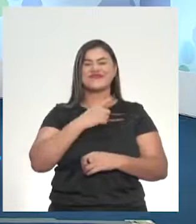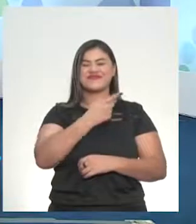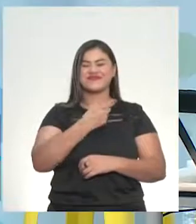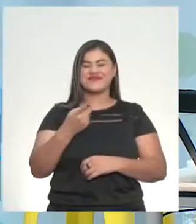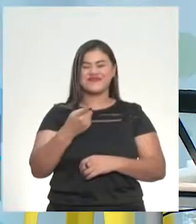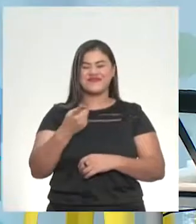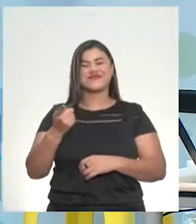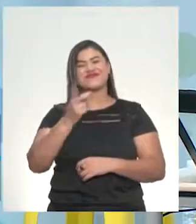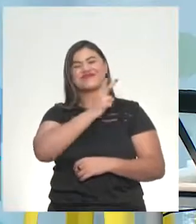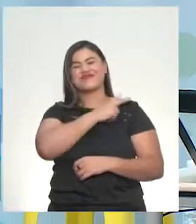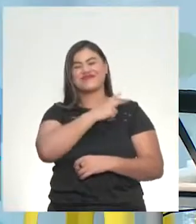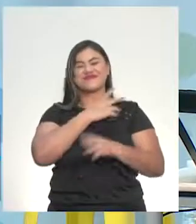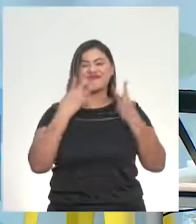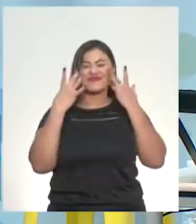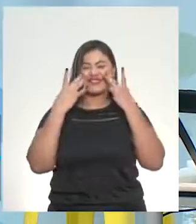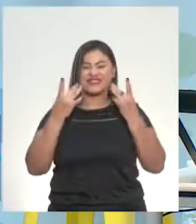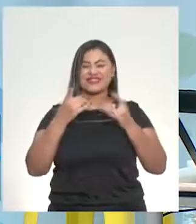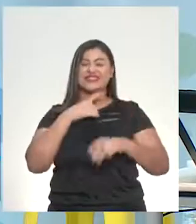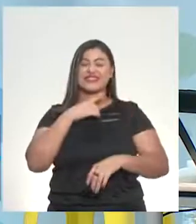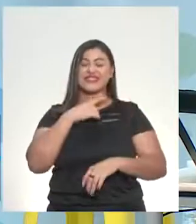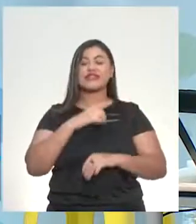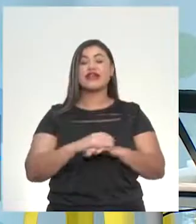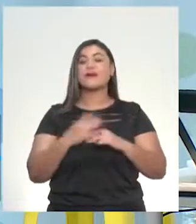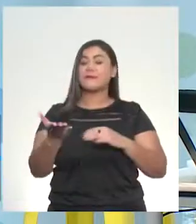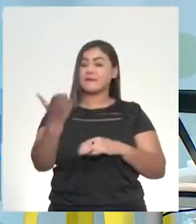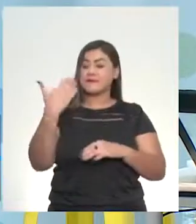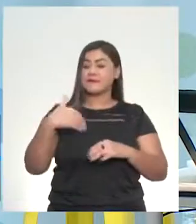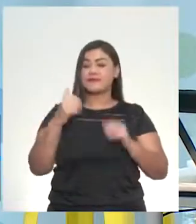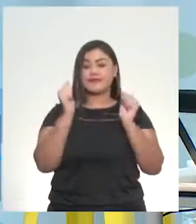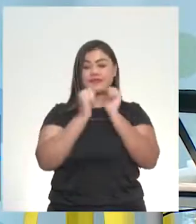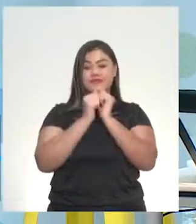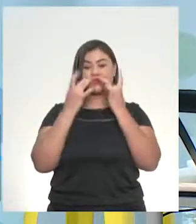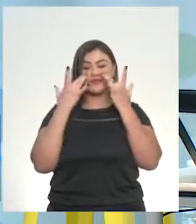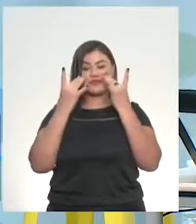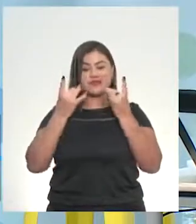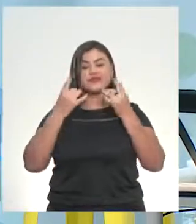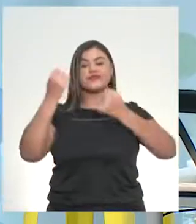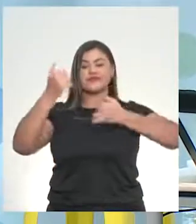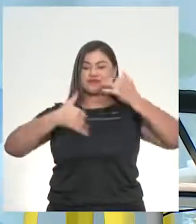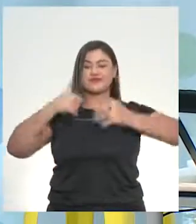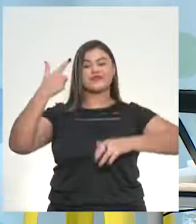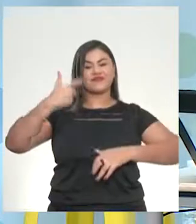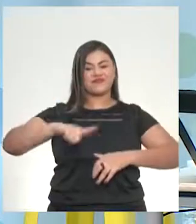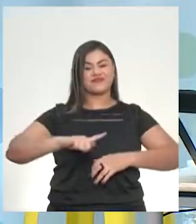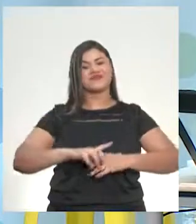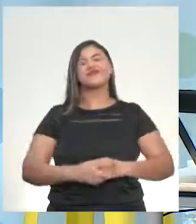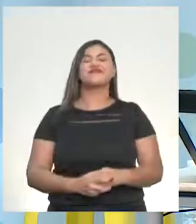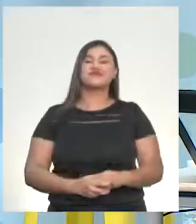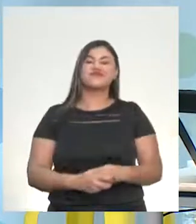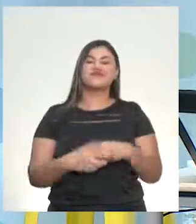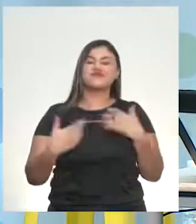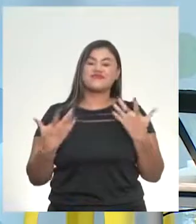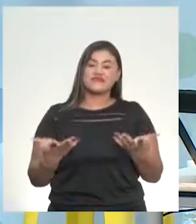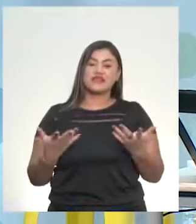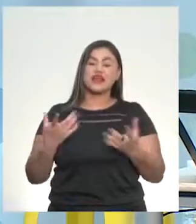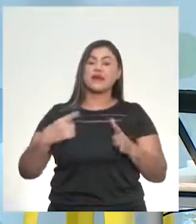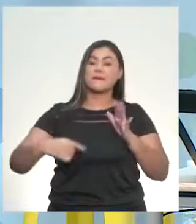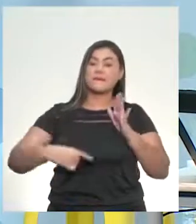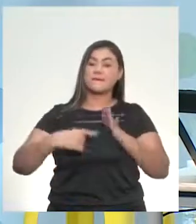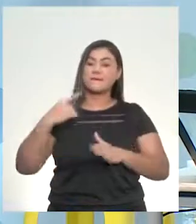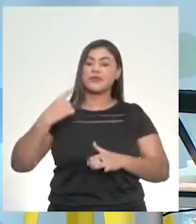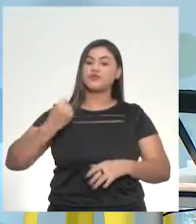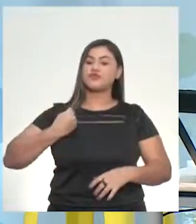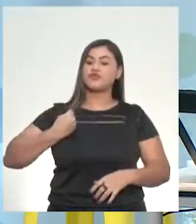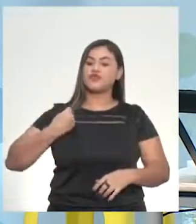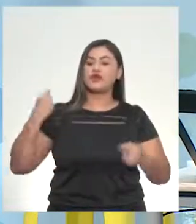está antenado, hein? Bom, vem cá, se concentra, que eu vou explicar de novo. Então, a nossa primeira